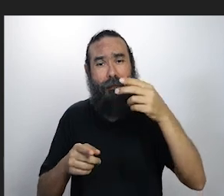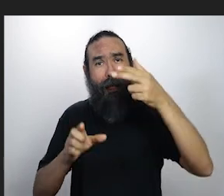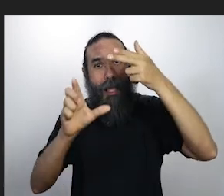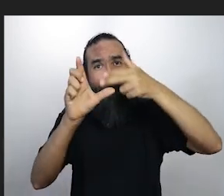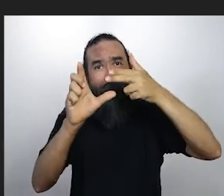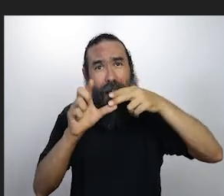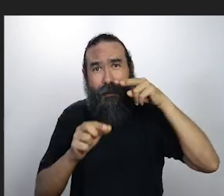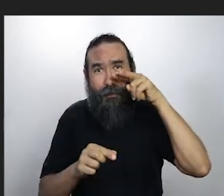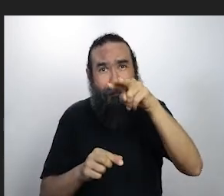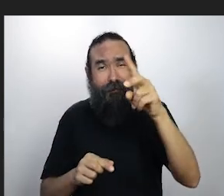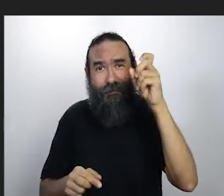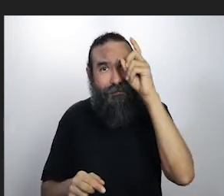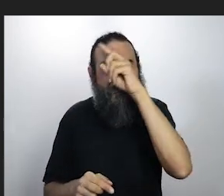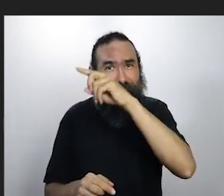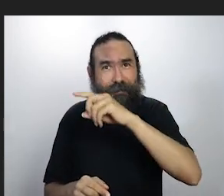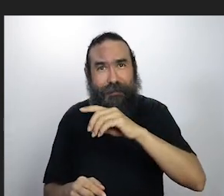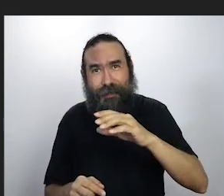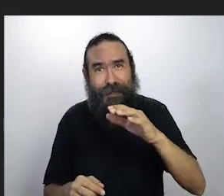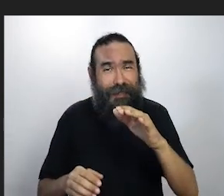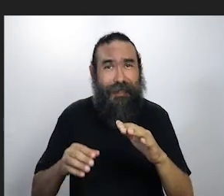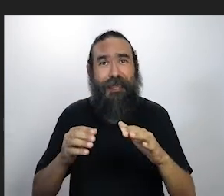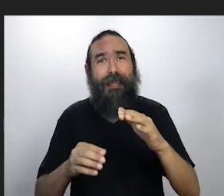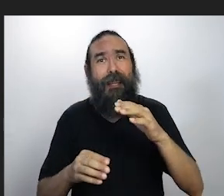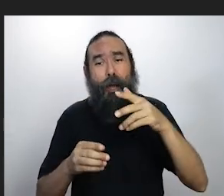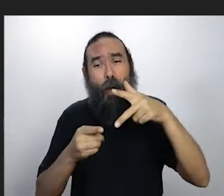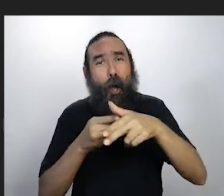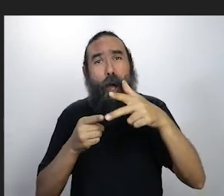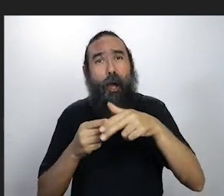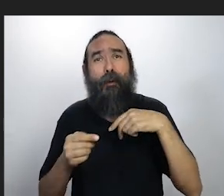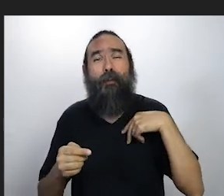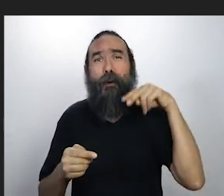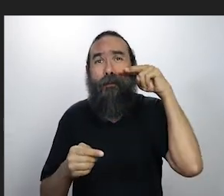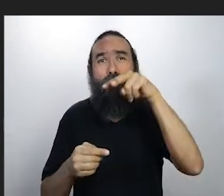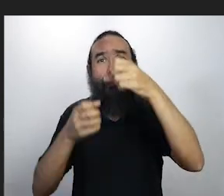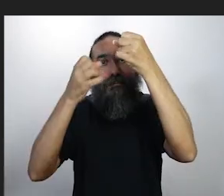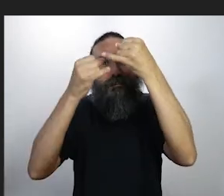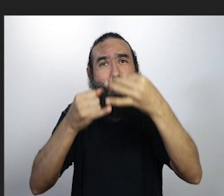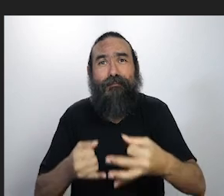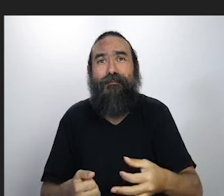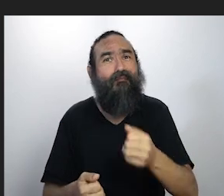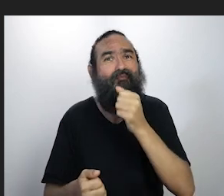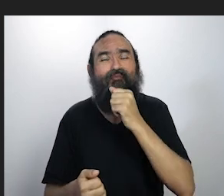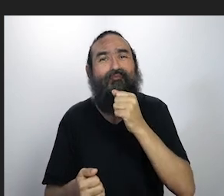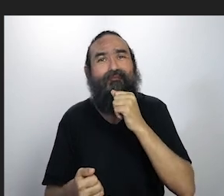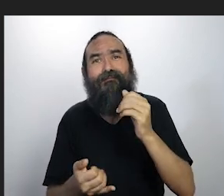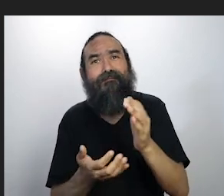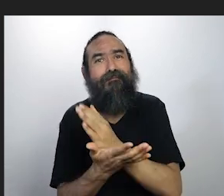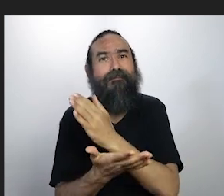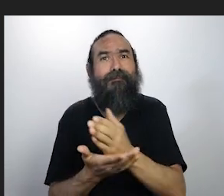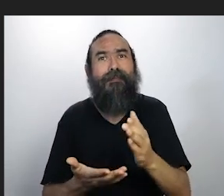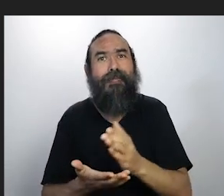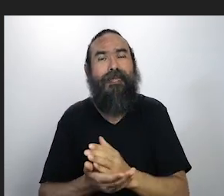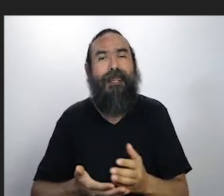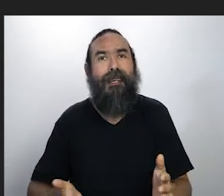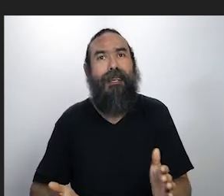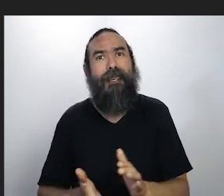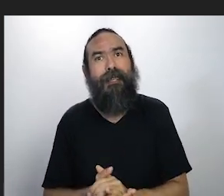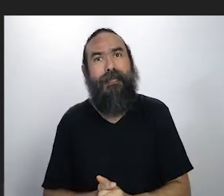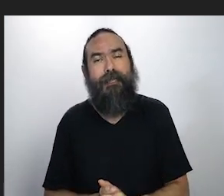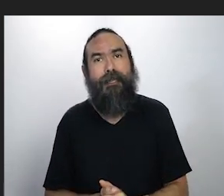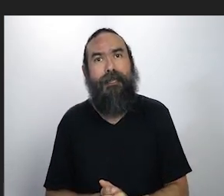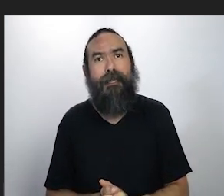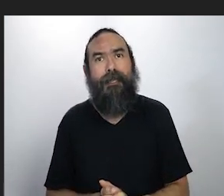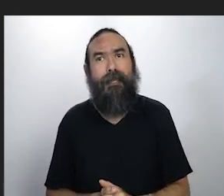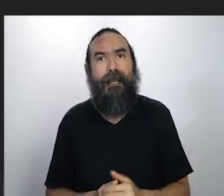fica angústia. Não está pegando o jeito da coisa. Mas eu conto aqui até o final. Se o final